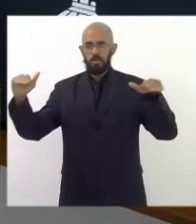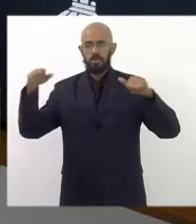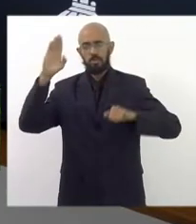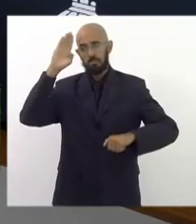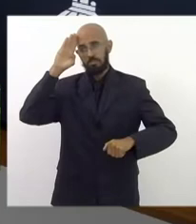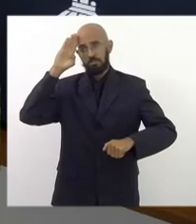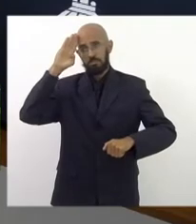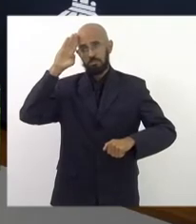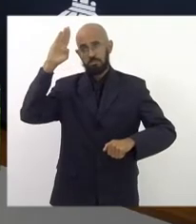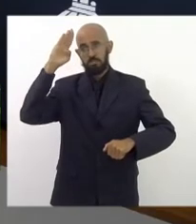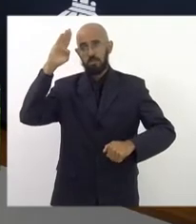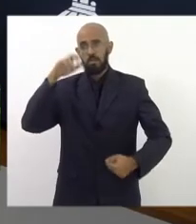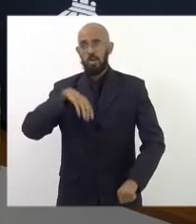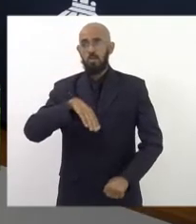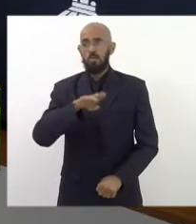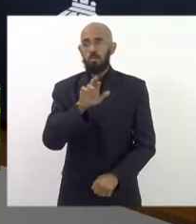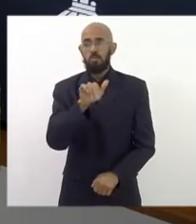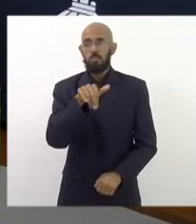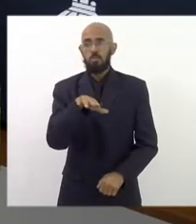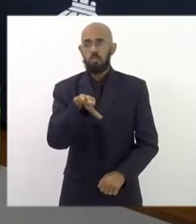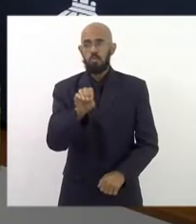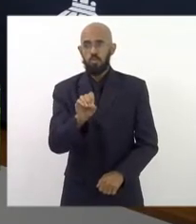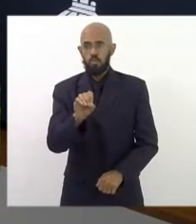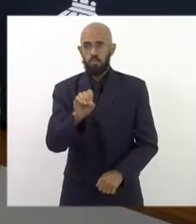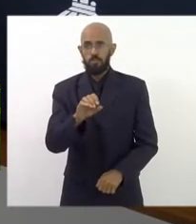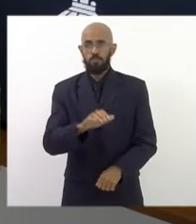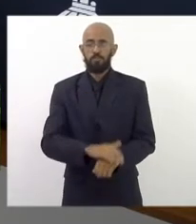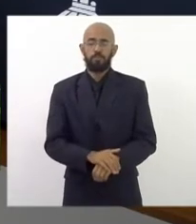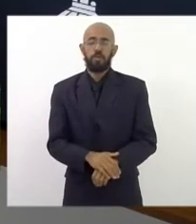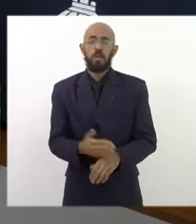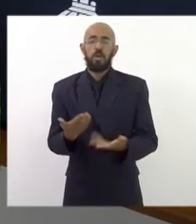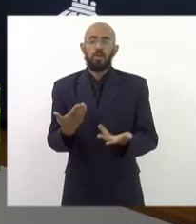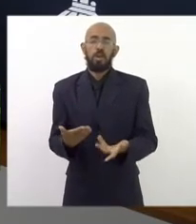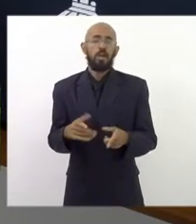Sobral. Nelson, eu também quero aqui dizer que